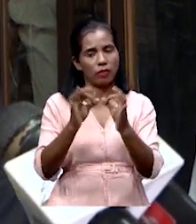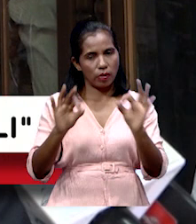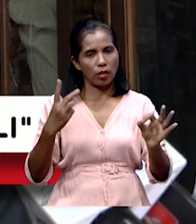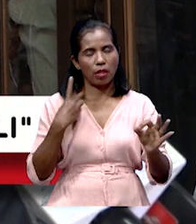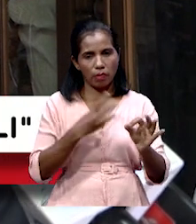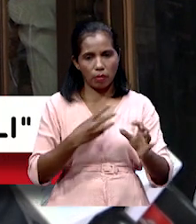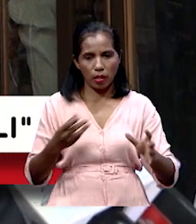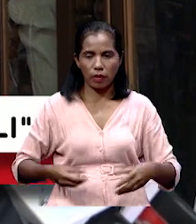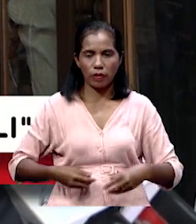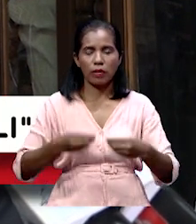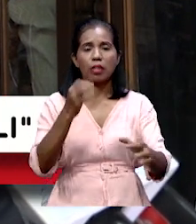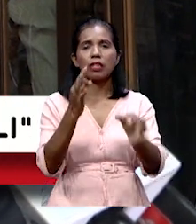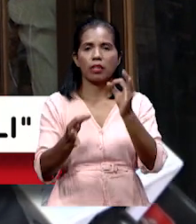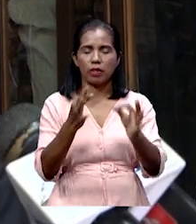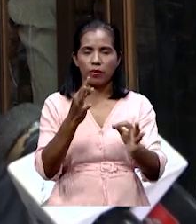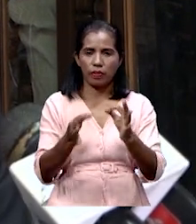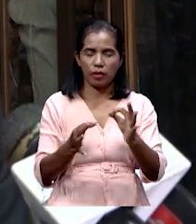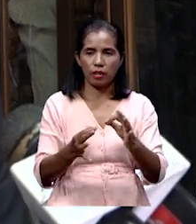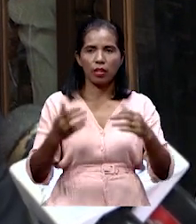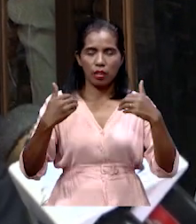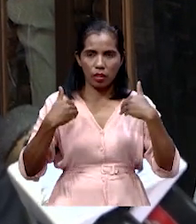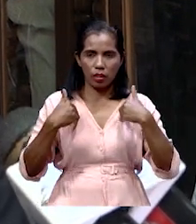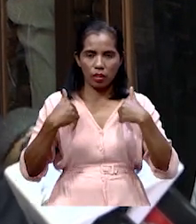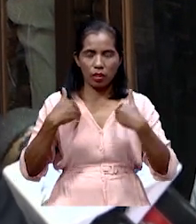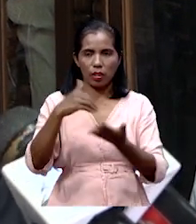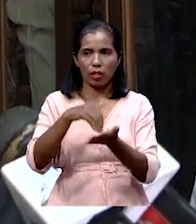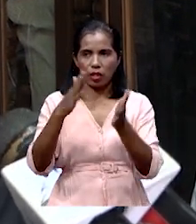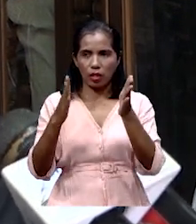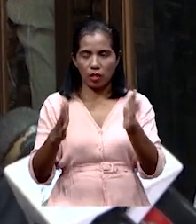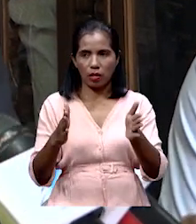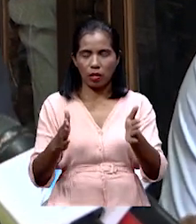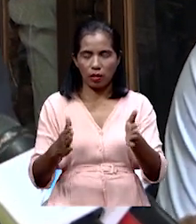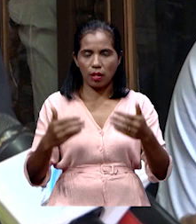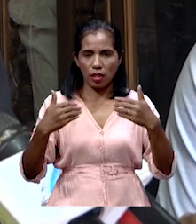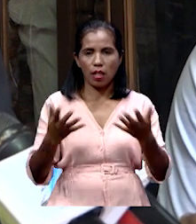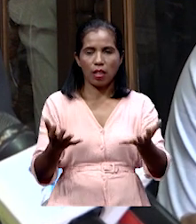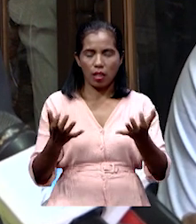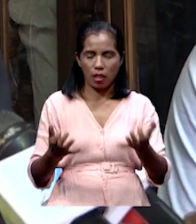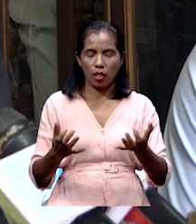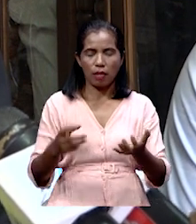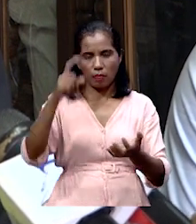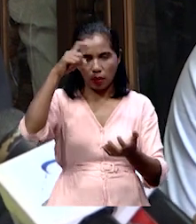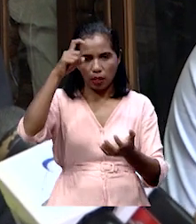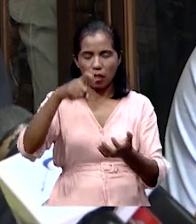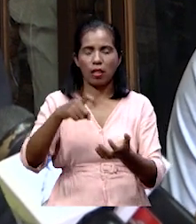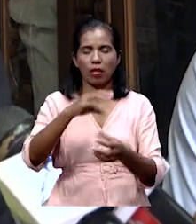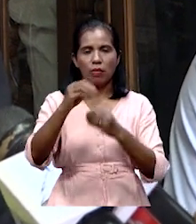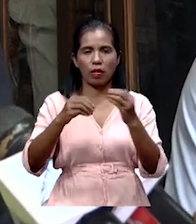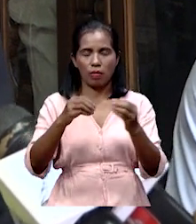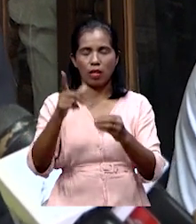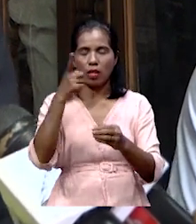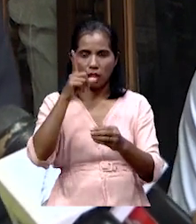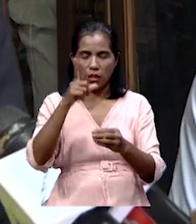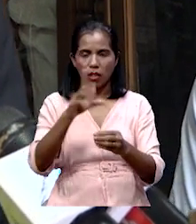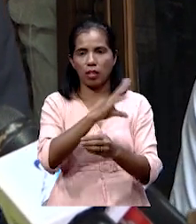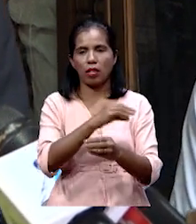oferta kari ia estudante rumah mana bema ia possible ada ia conhecimento dia di area lingua